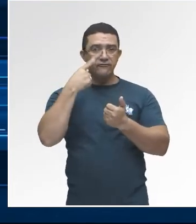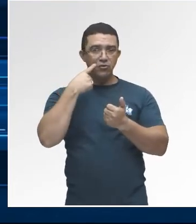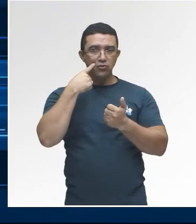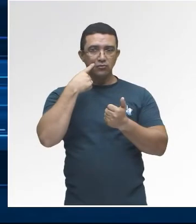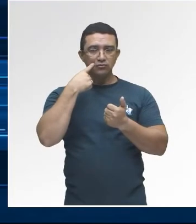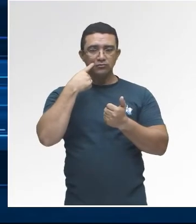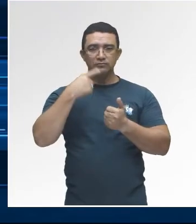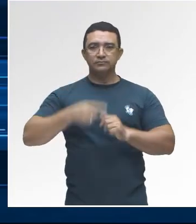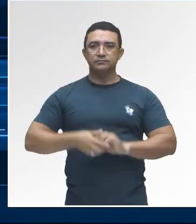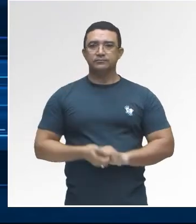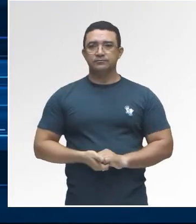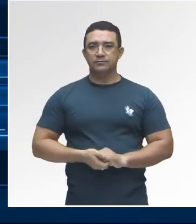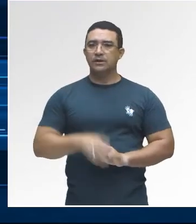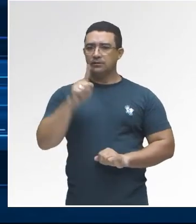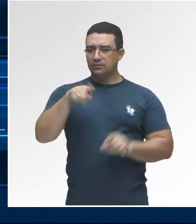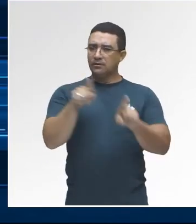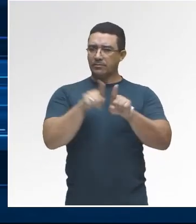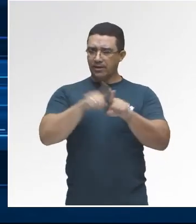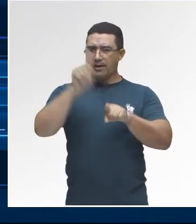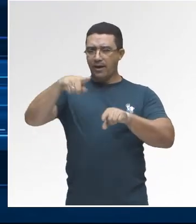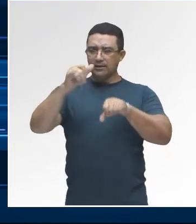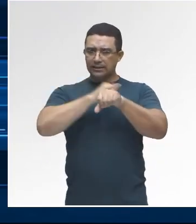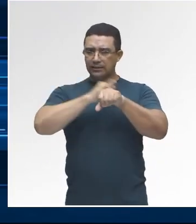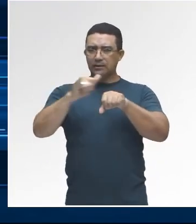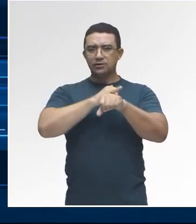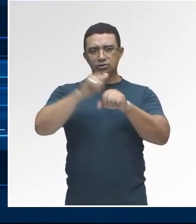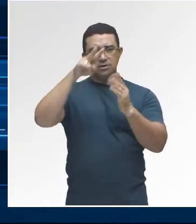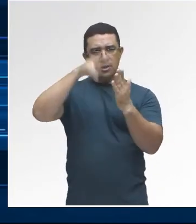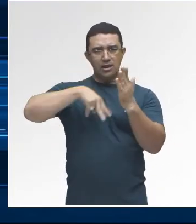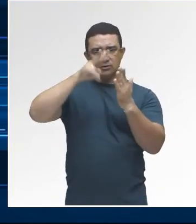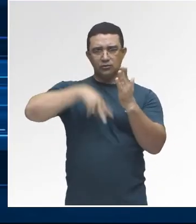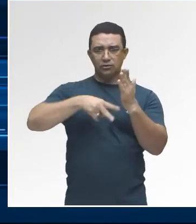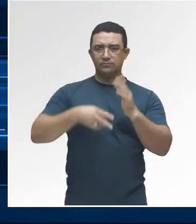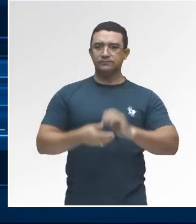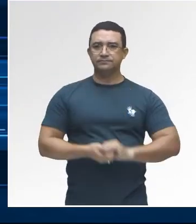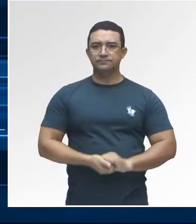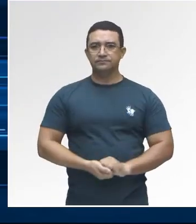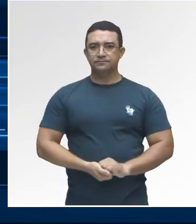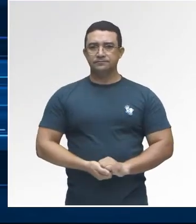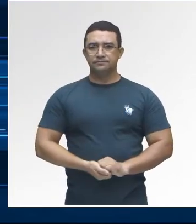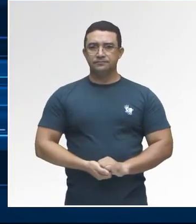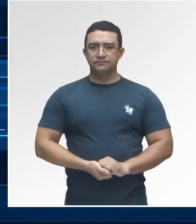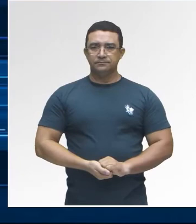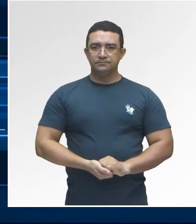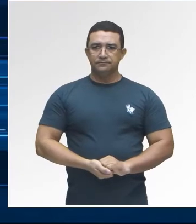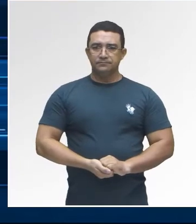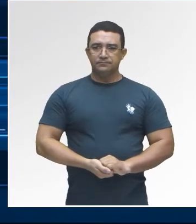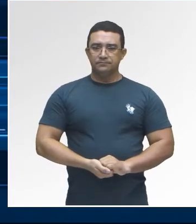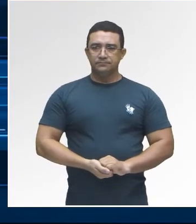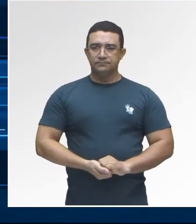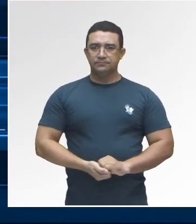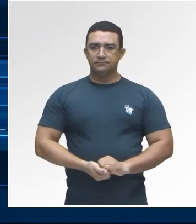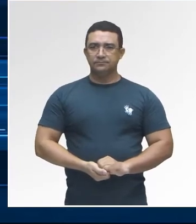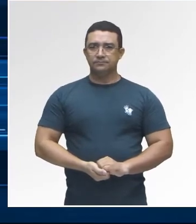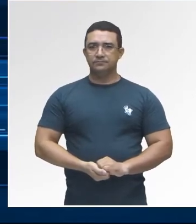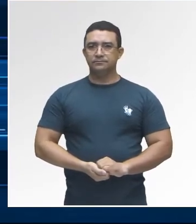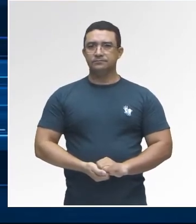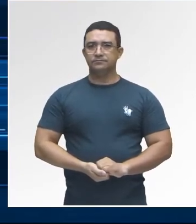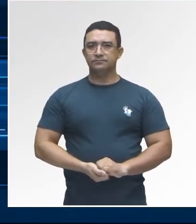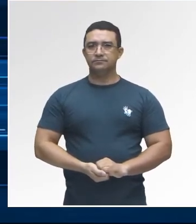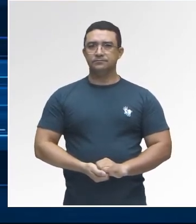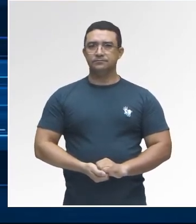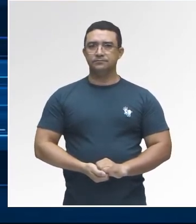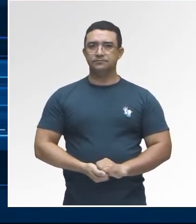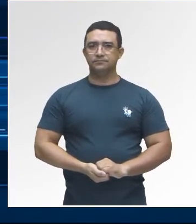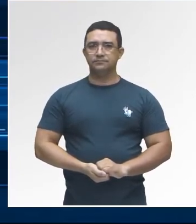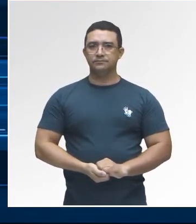inferences também é uma reading technique, uma estratégia de leitura. Vamos ver mais um pouquinho agora, não é?